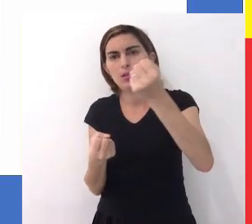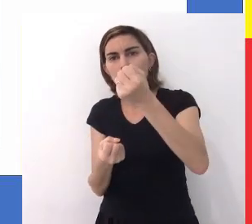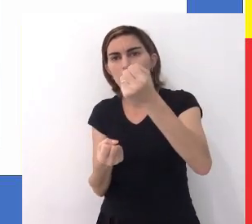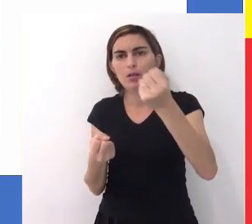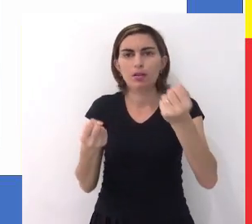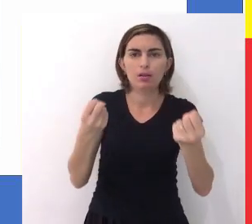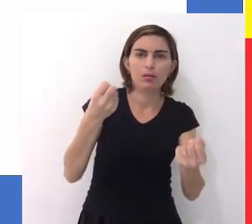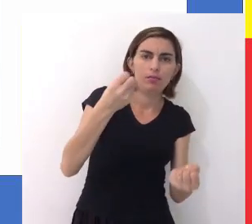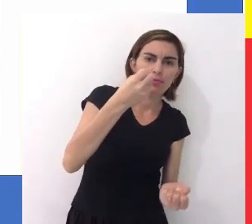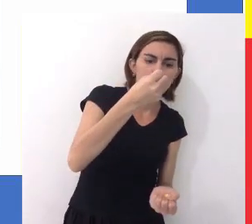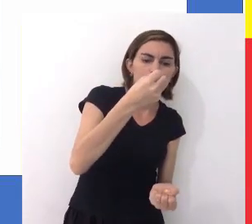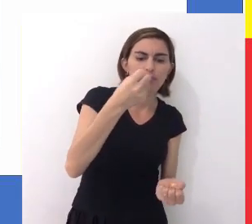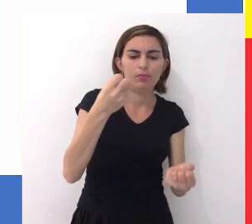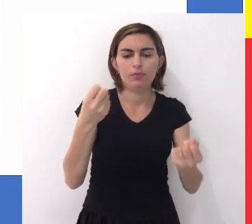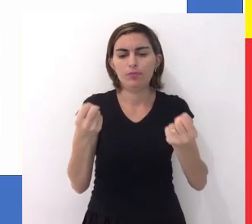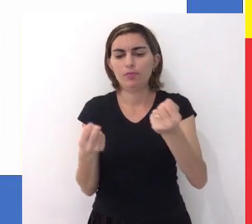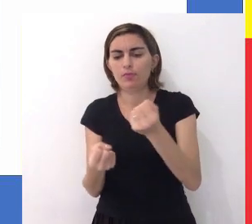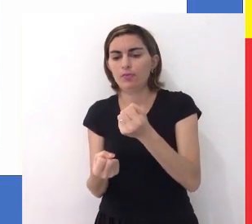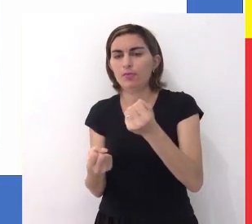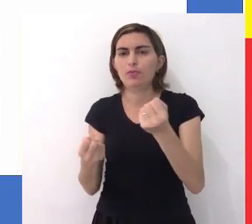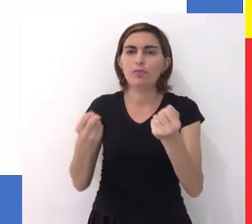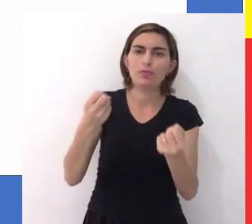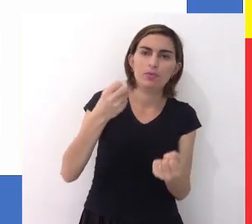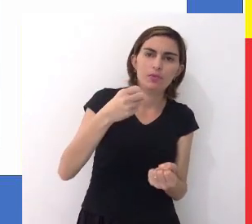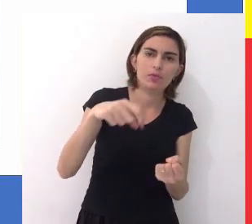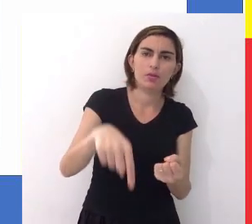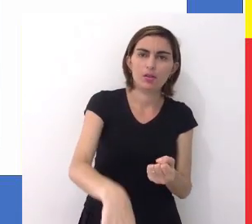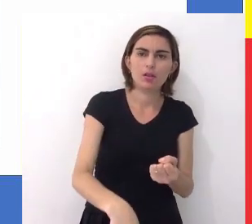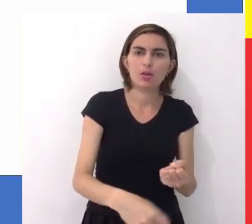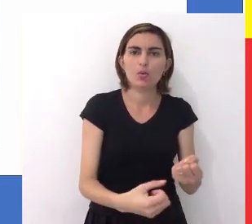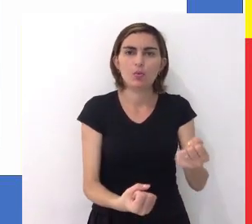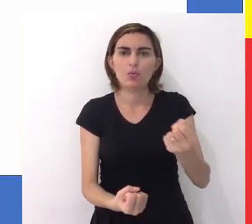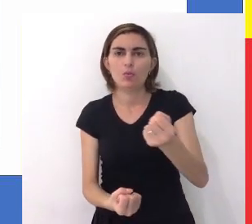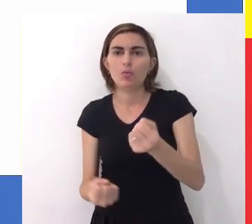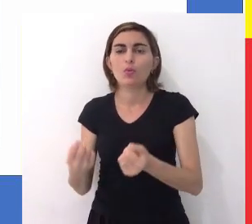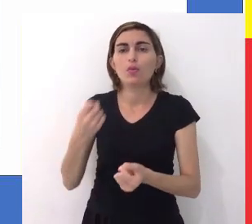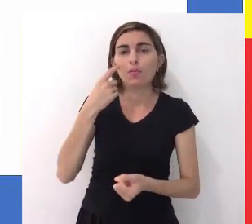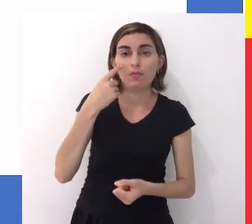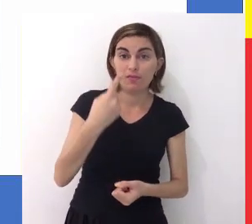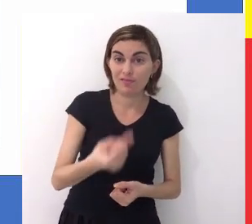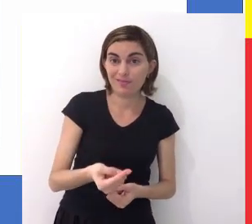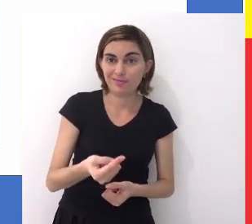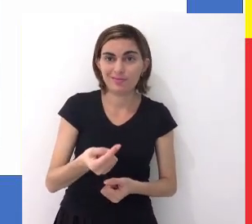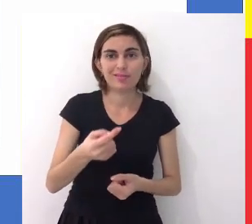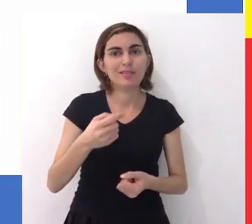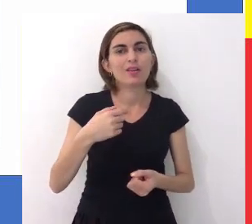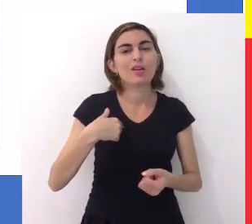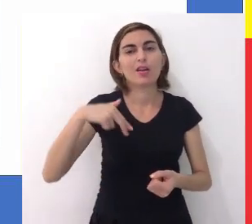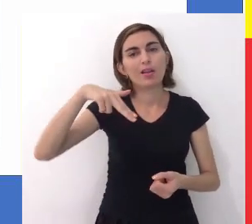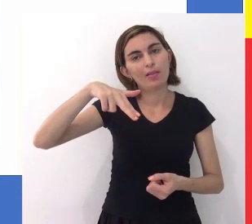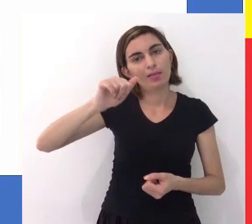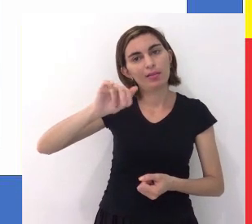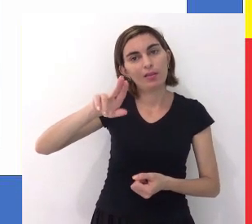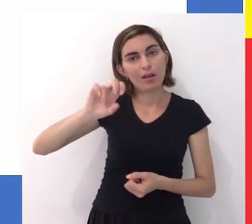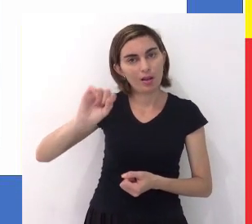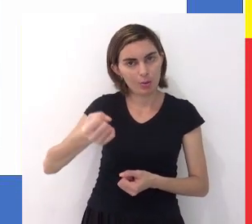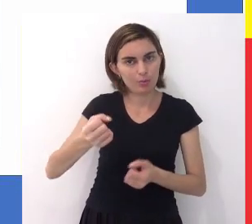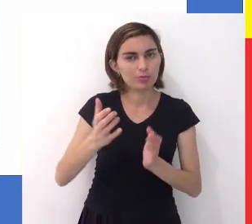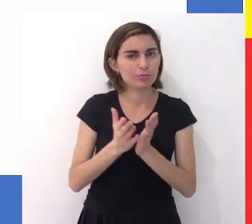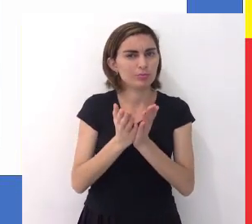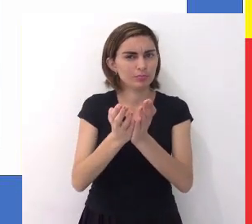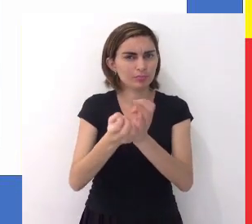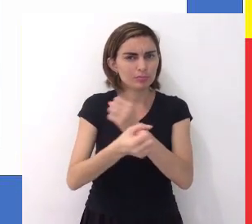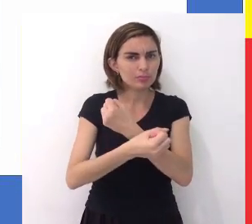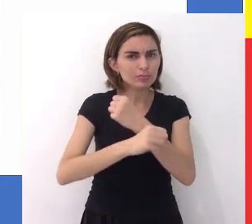ser essa parte de baixo, tá? Onde vai se guiar para as correntes marinhas. Então, vocês estão vendo que os naus, tá? Essas